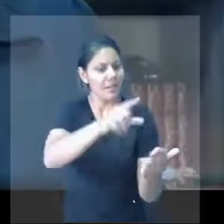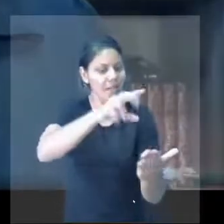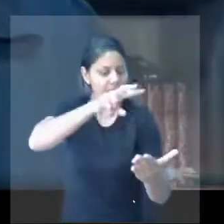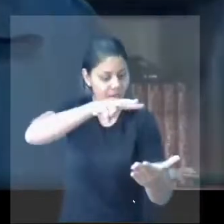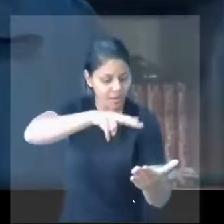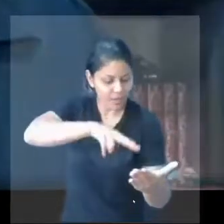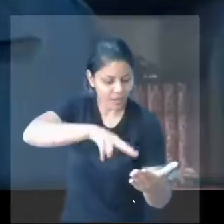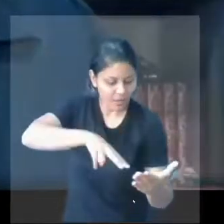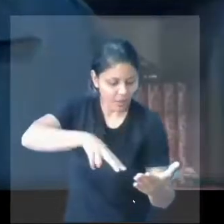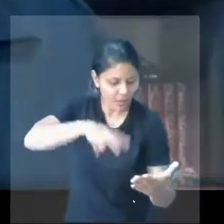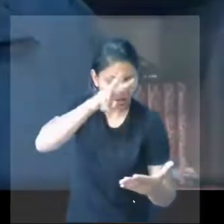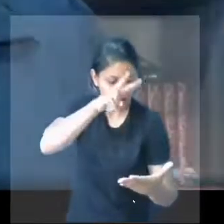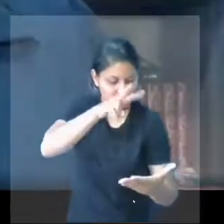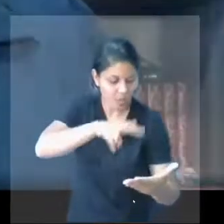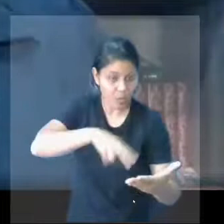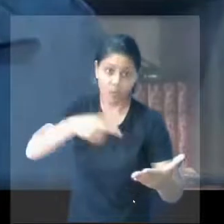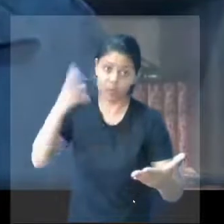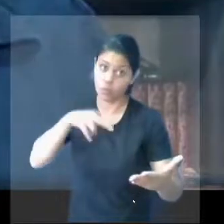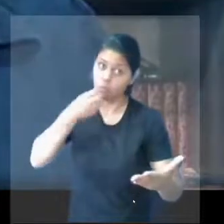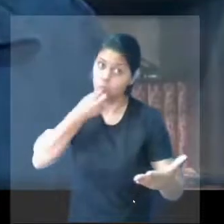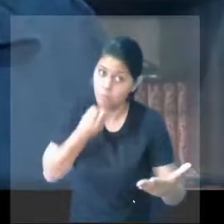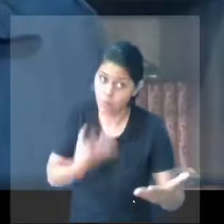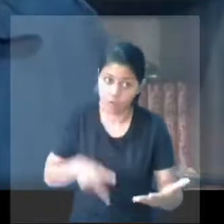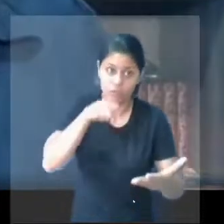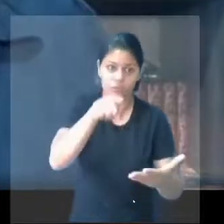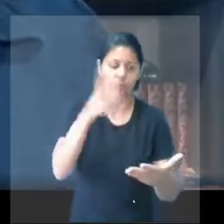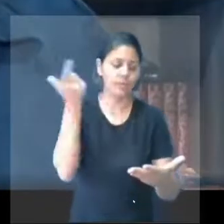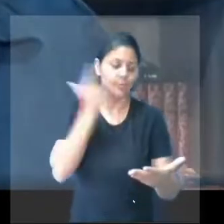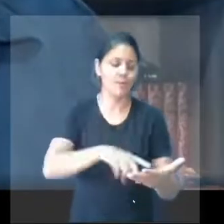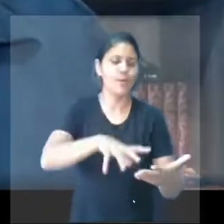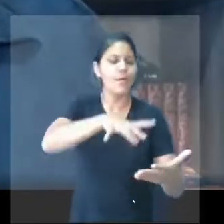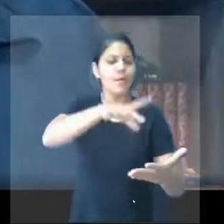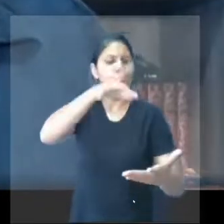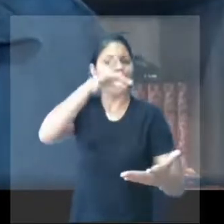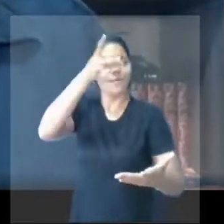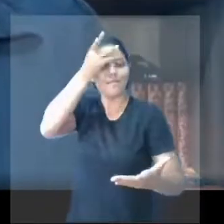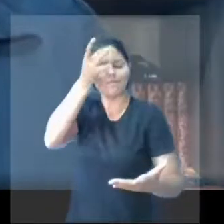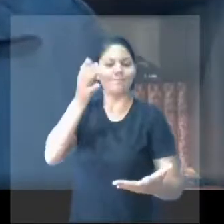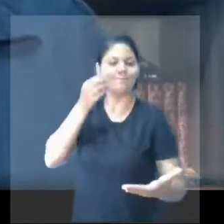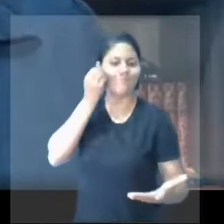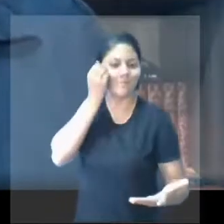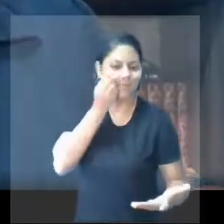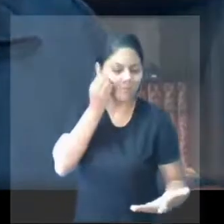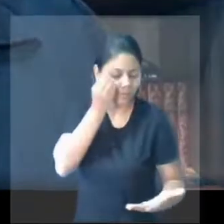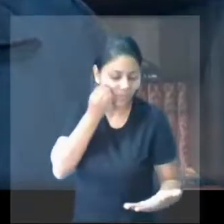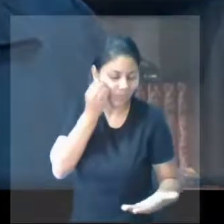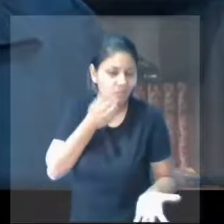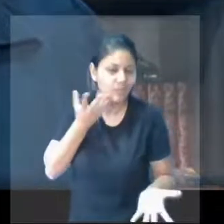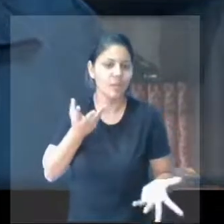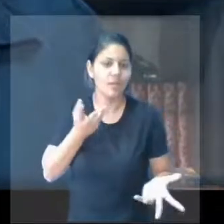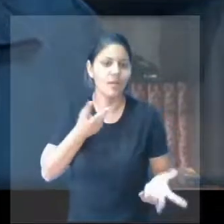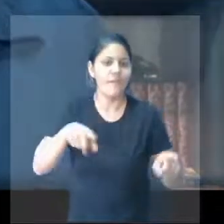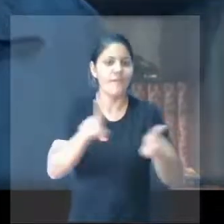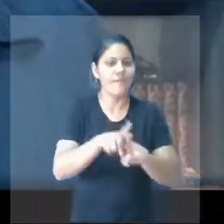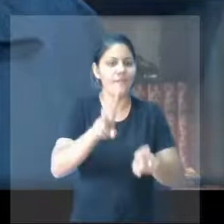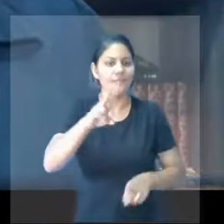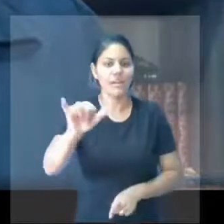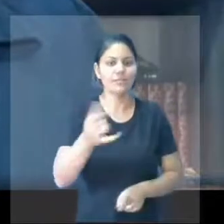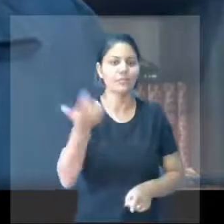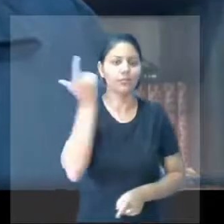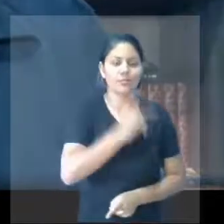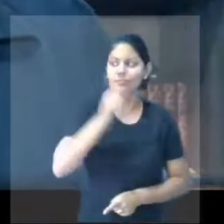você vai, uma leitura bem feita, você vai ter experiência bem conduzida, e isso vai te trazer uma reflexão. E